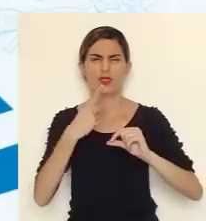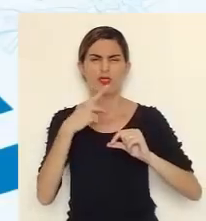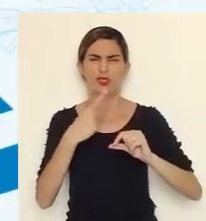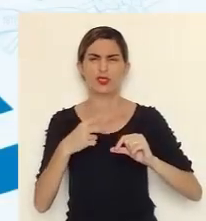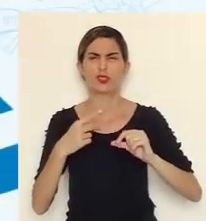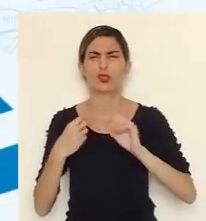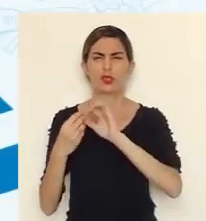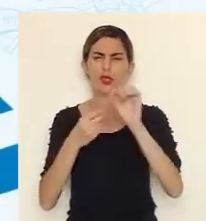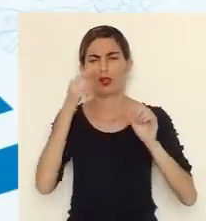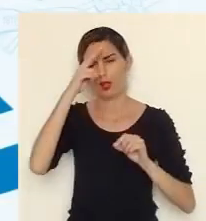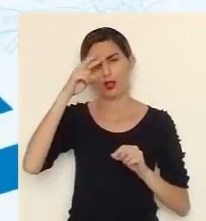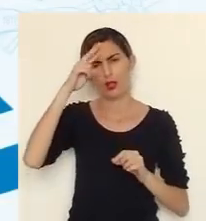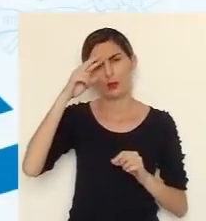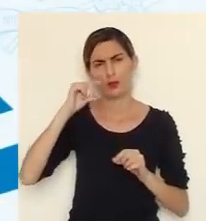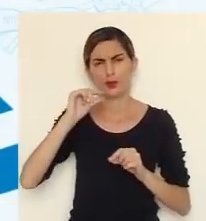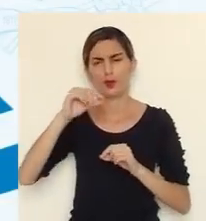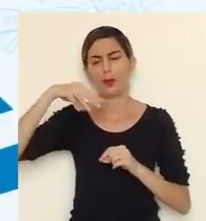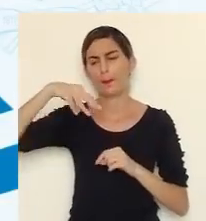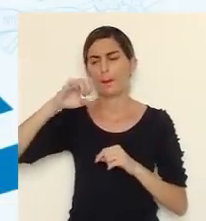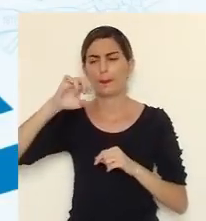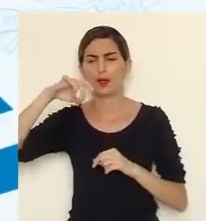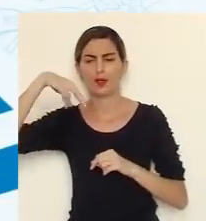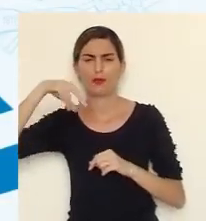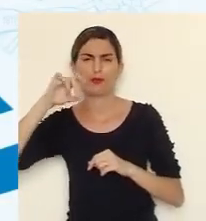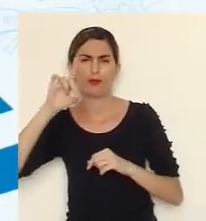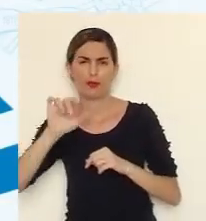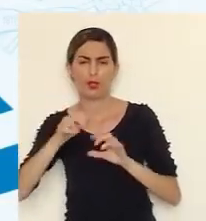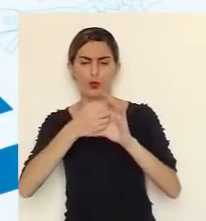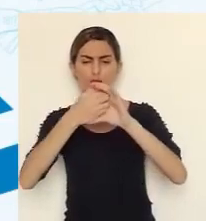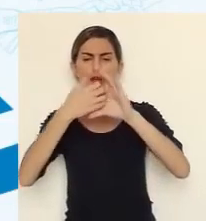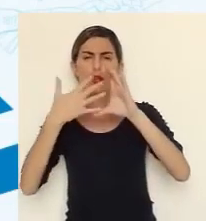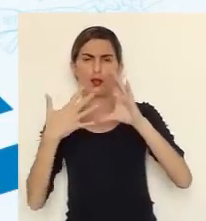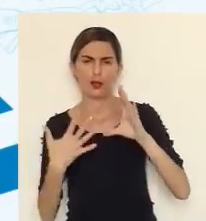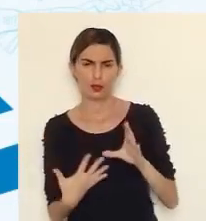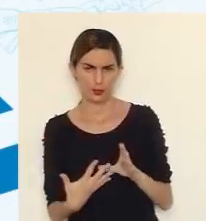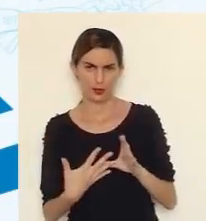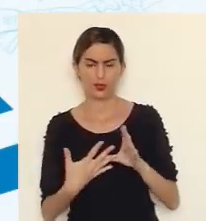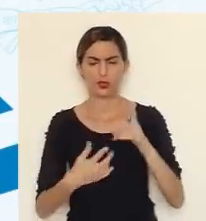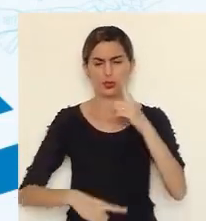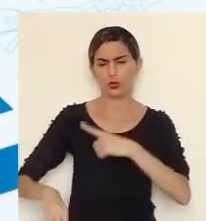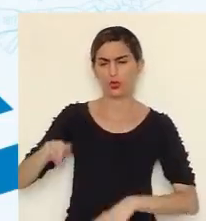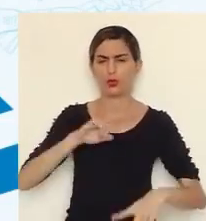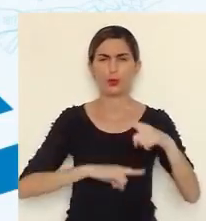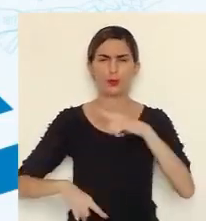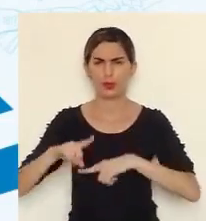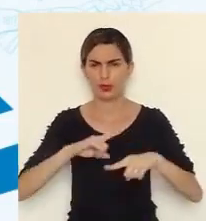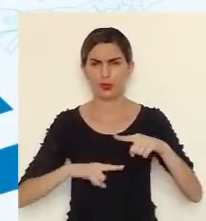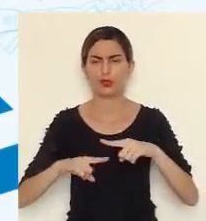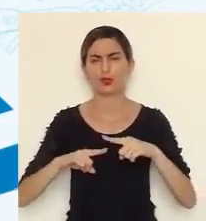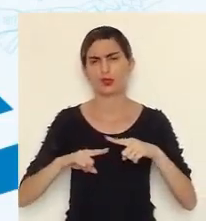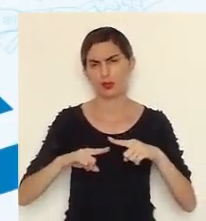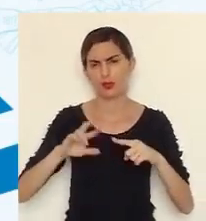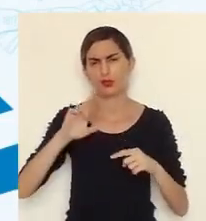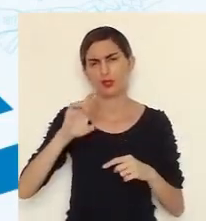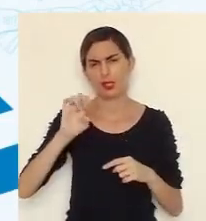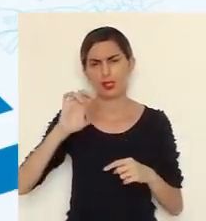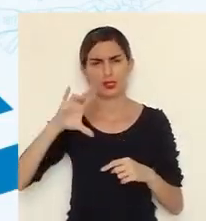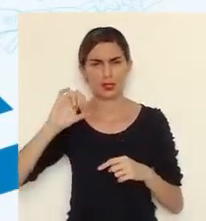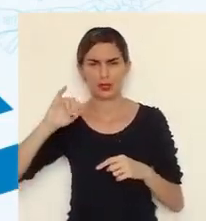né? Isso daí para lembrar um pouco de Mendel. Lembra daquelas características que são dominantes e que